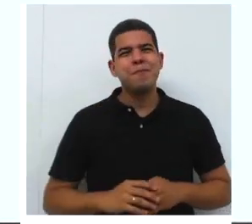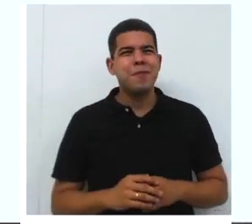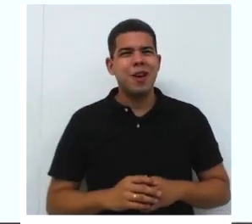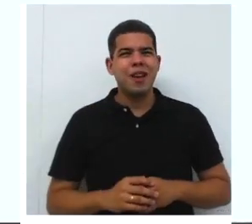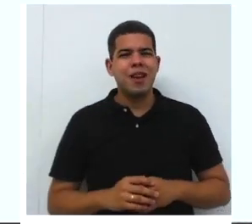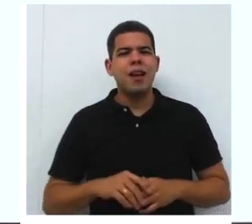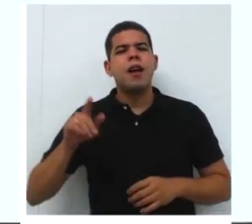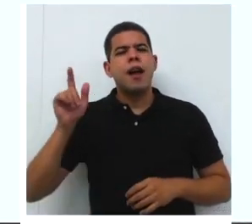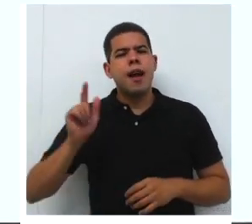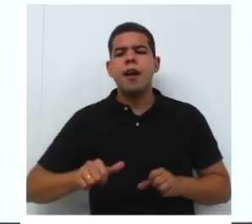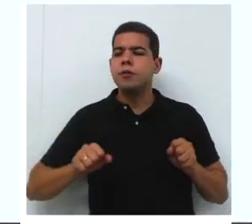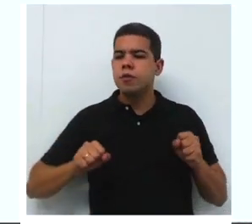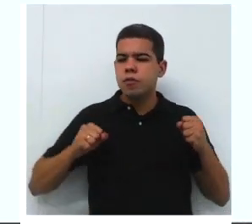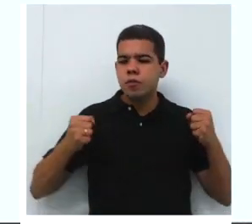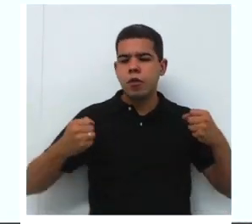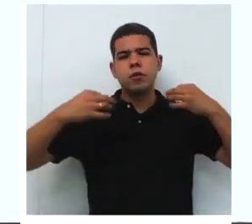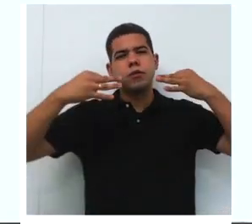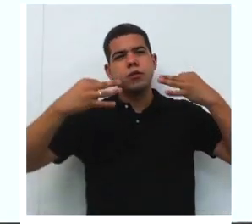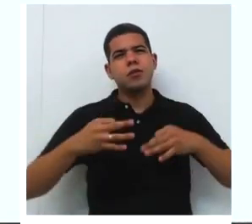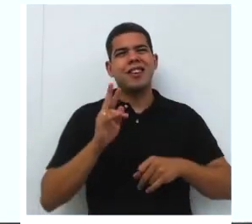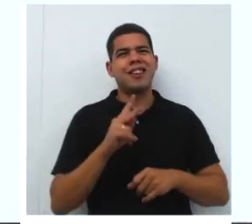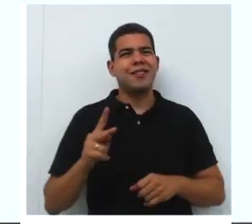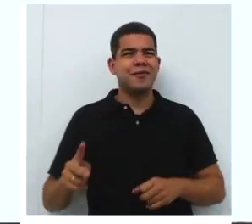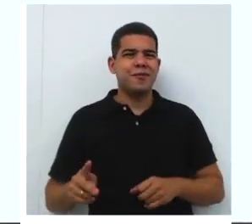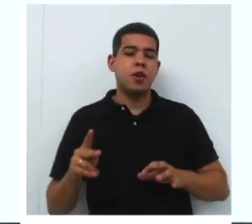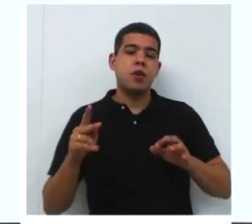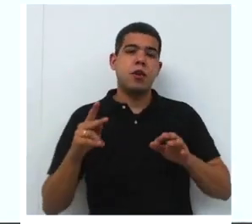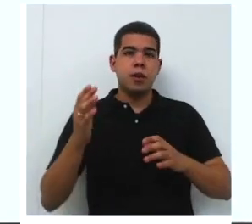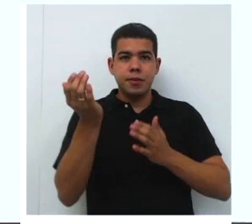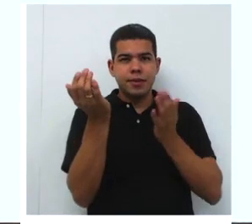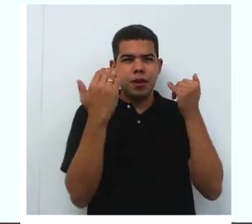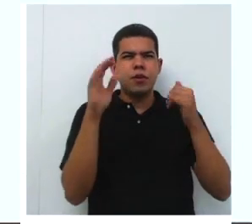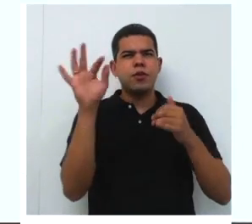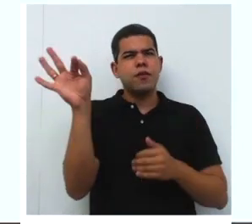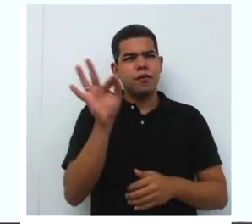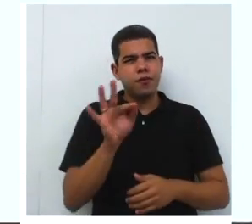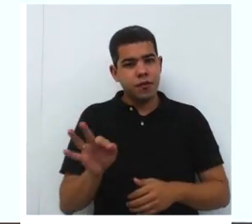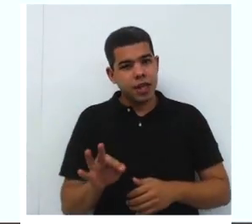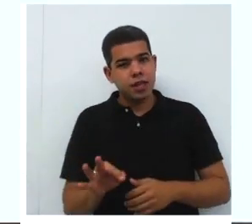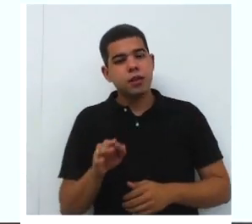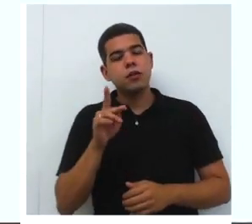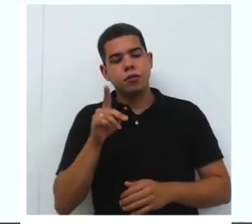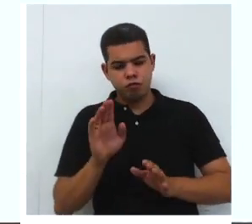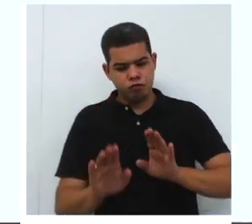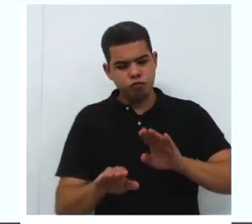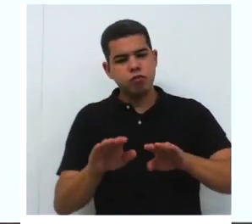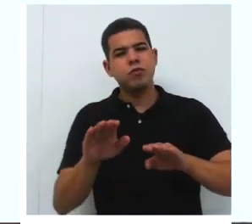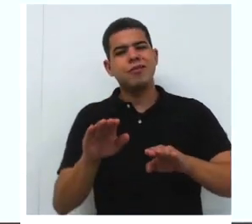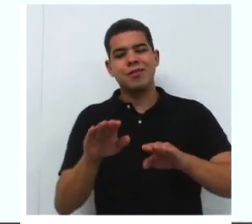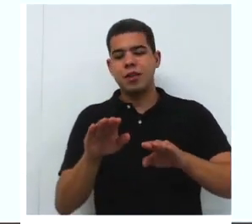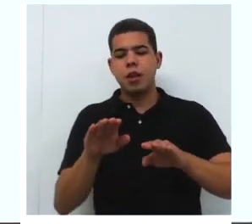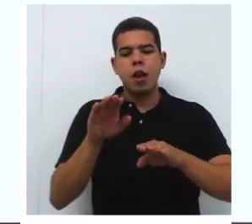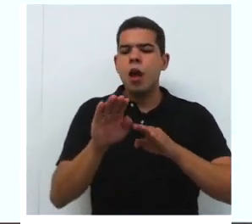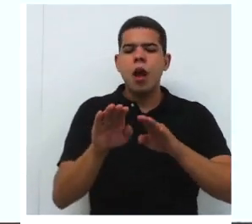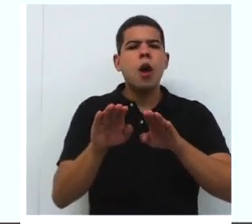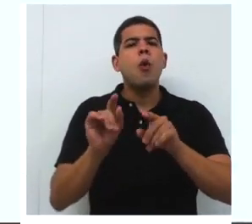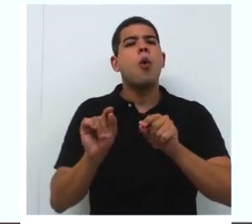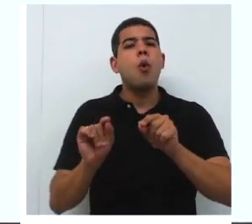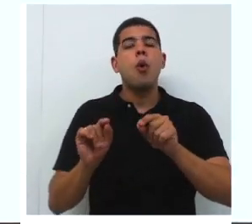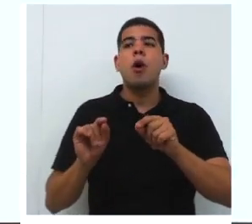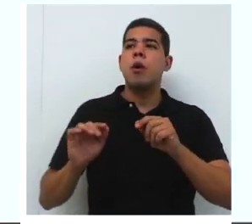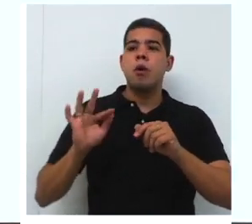importante, é a nossa missão, porque a nossa felicidade é saber que você aprendeu e que você deu mais um passo em direção ao